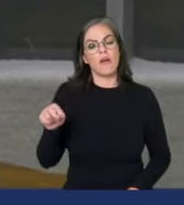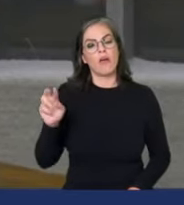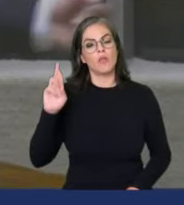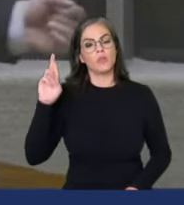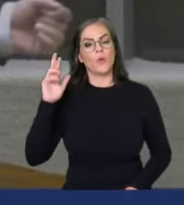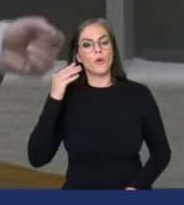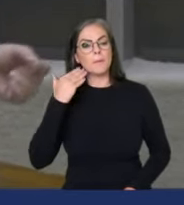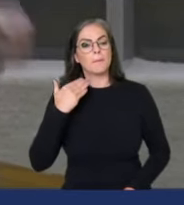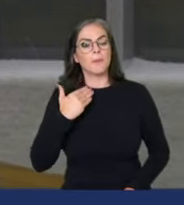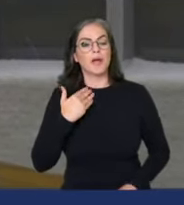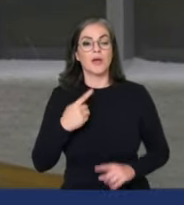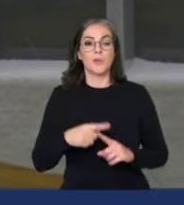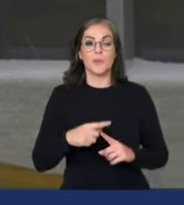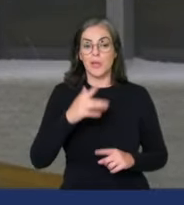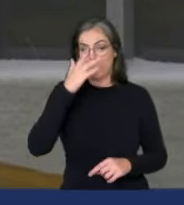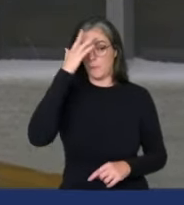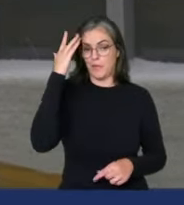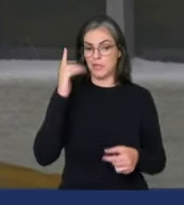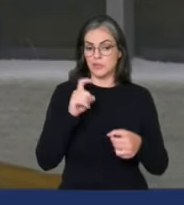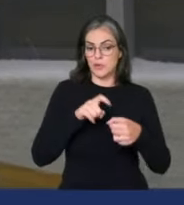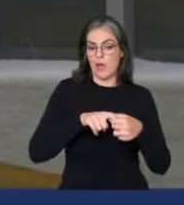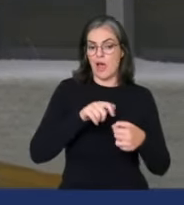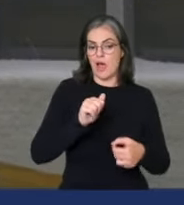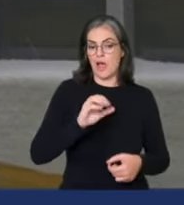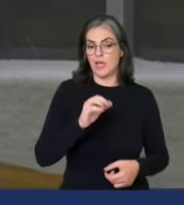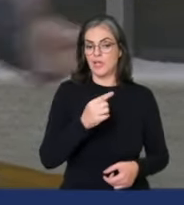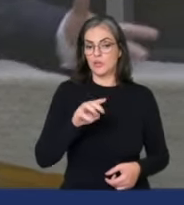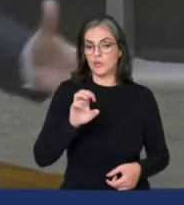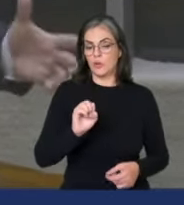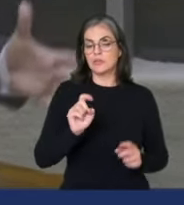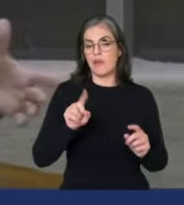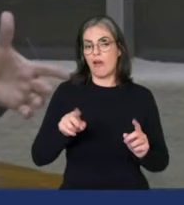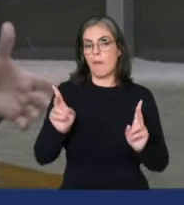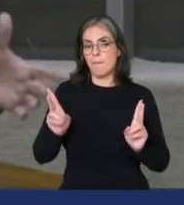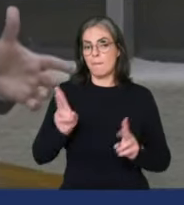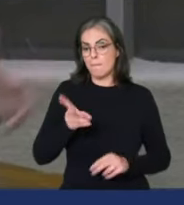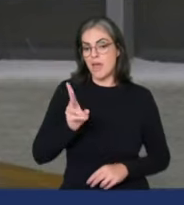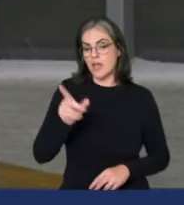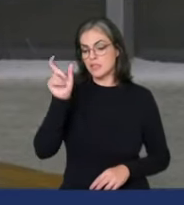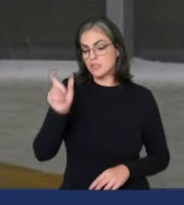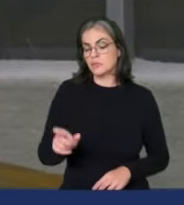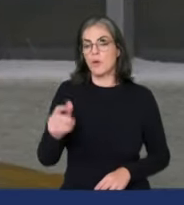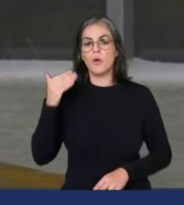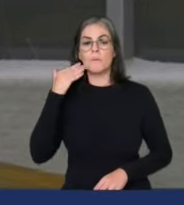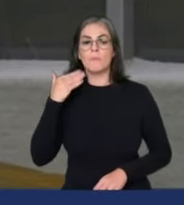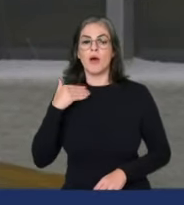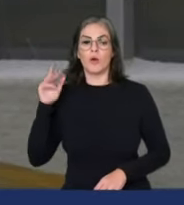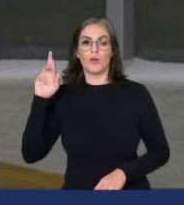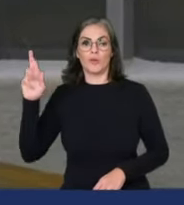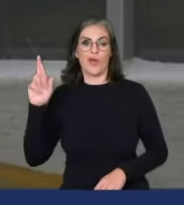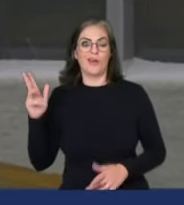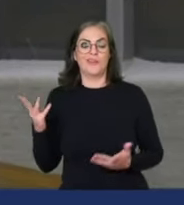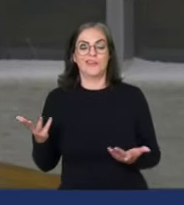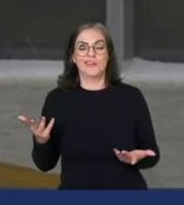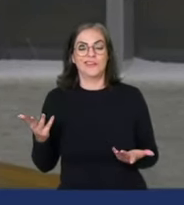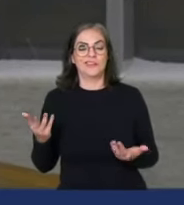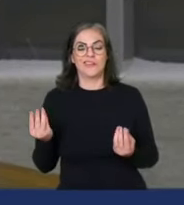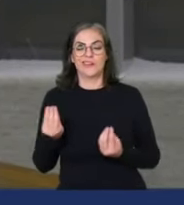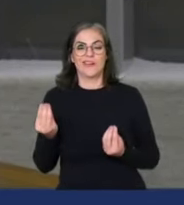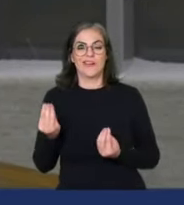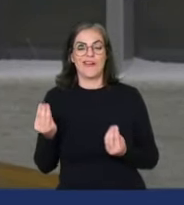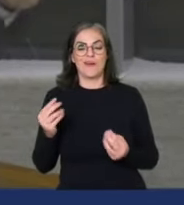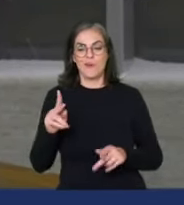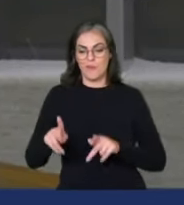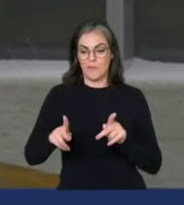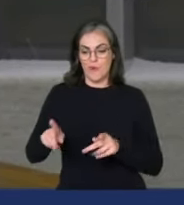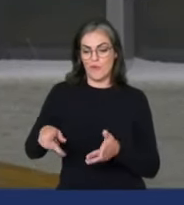bancos, banqueiros, são acionistas da Petrobras. Ô, gente, a verdade é essa. O Brasil está pagando, o povo está pagando, é